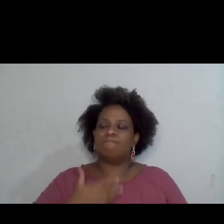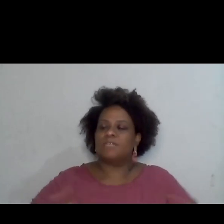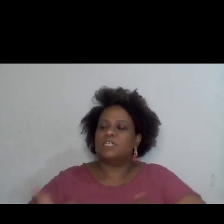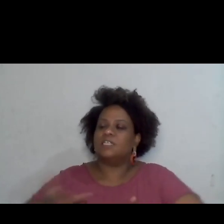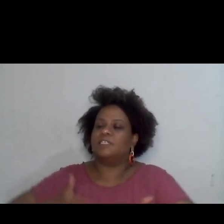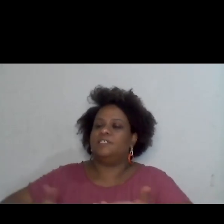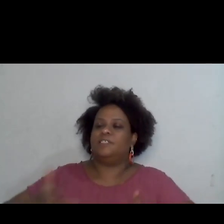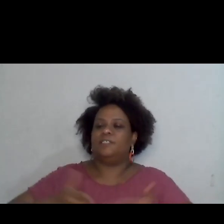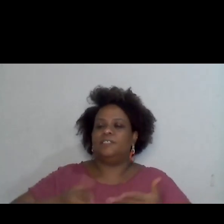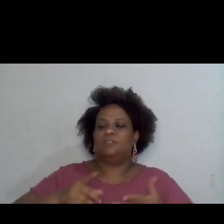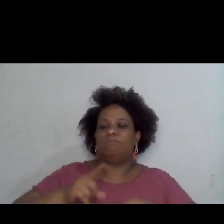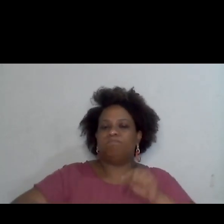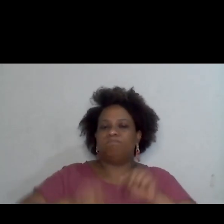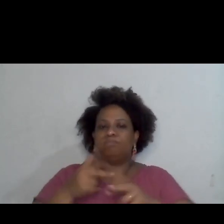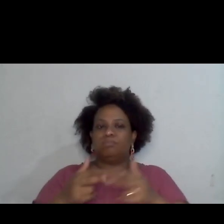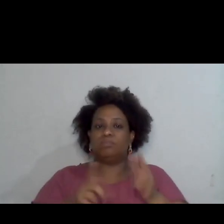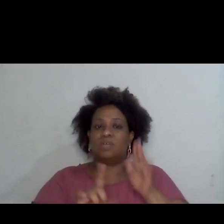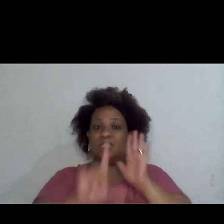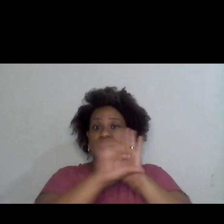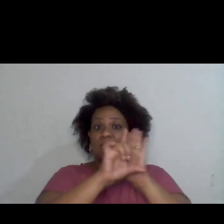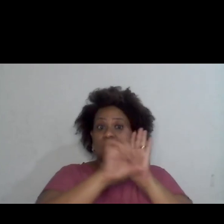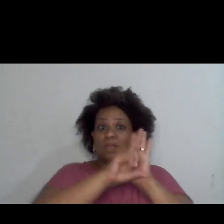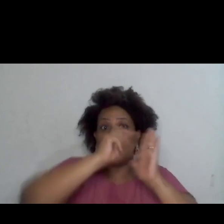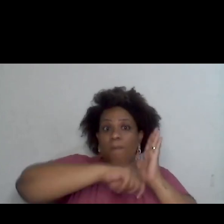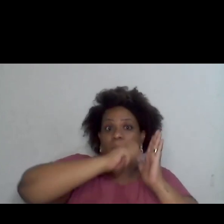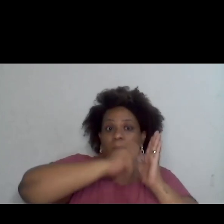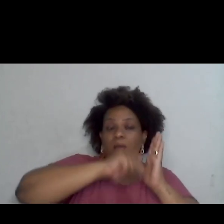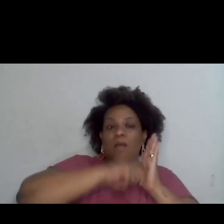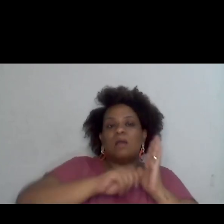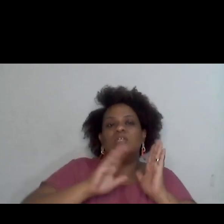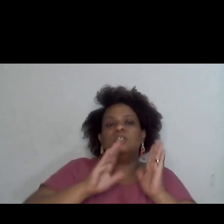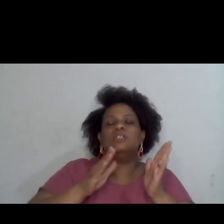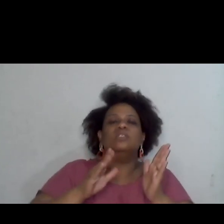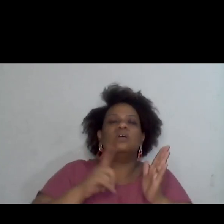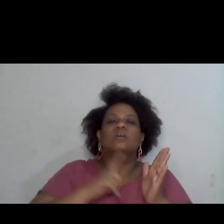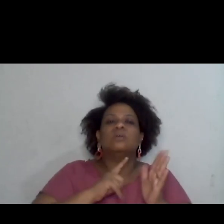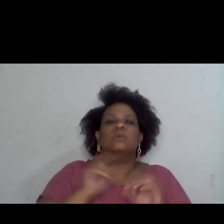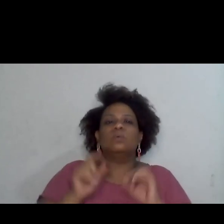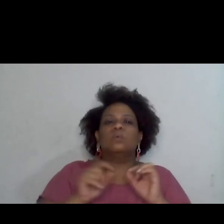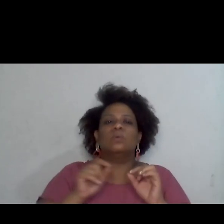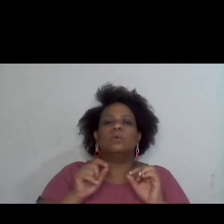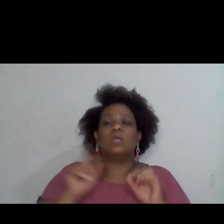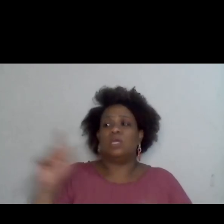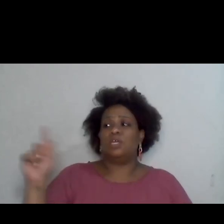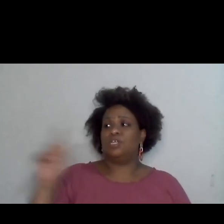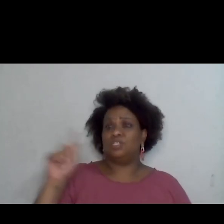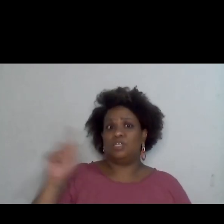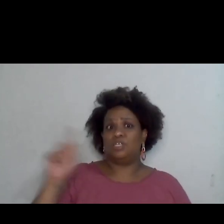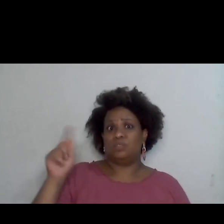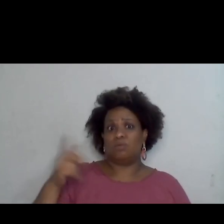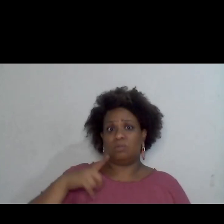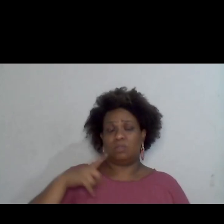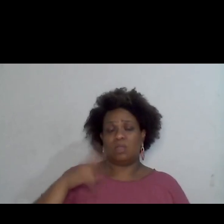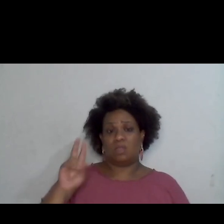esses instrumentos, com regulamentações defasadas, que foram moldadas não só pelos gestores que estavam sentados na cadeira, e